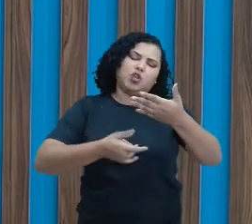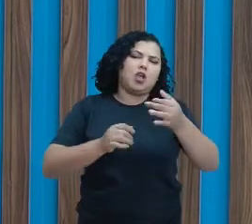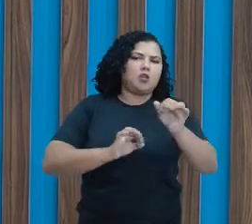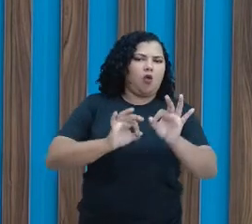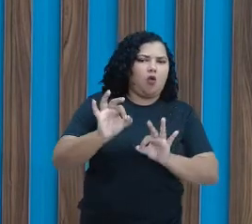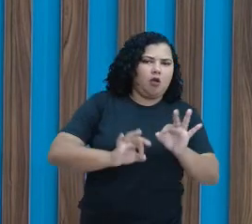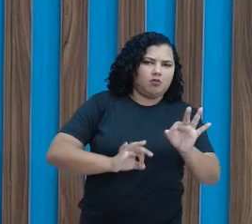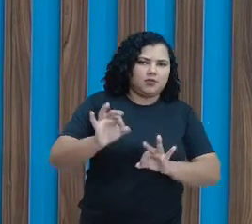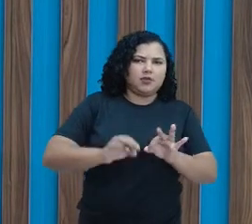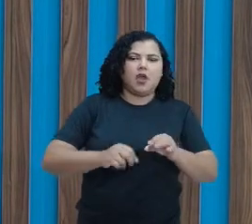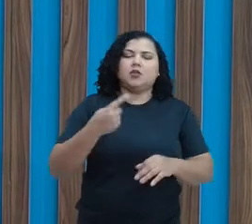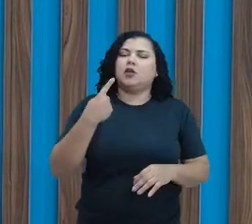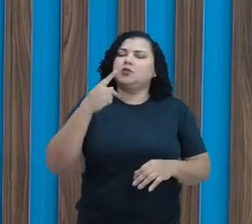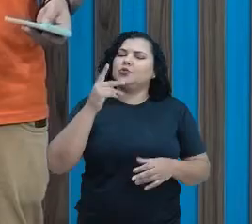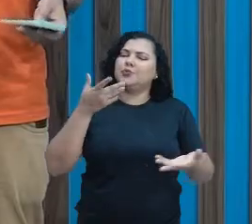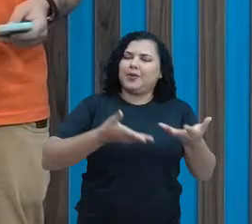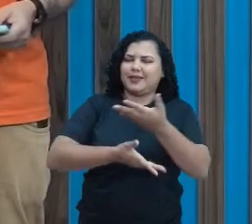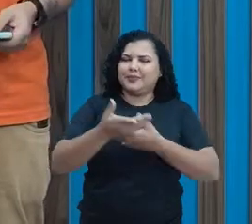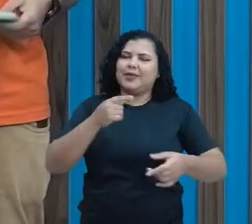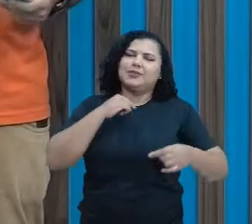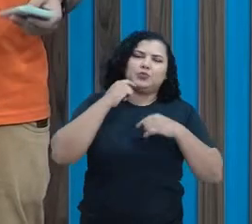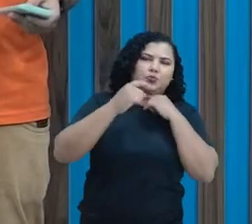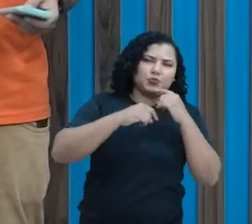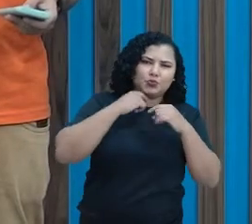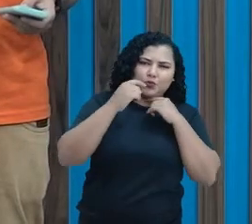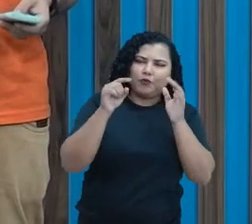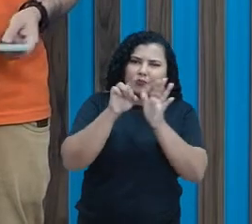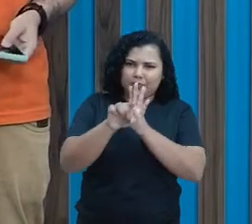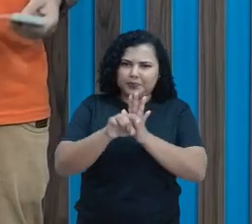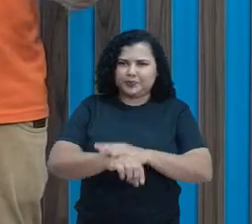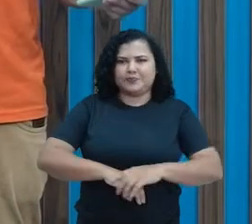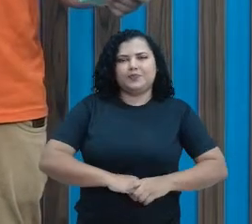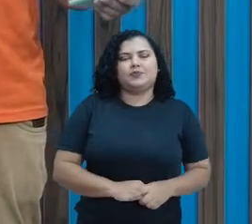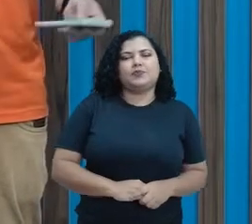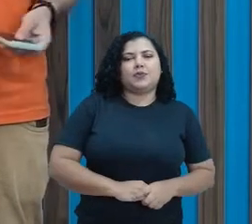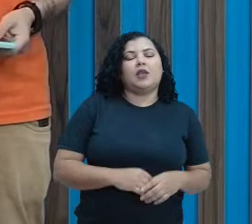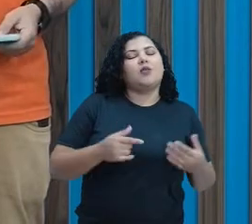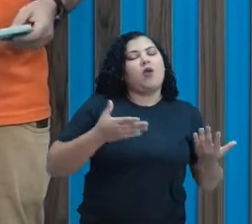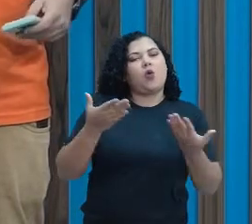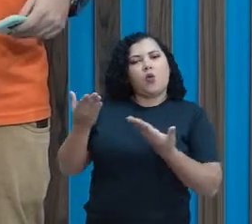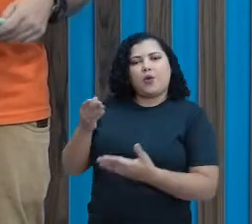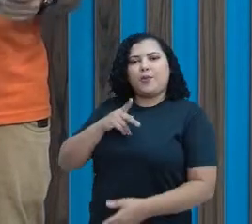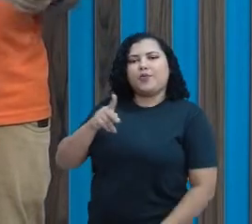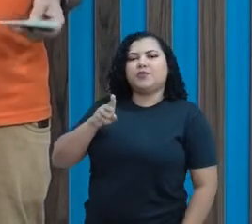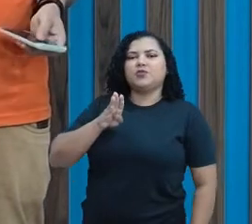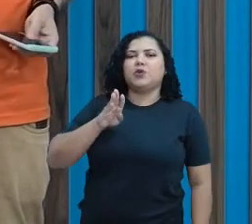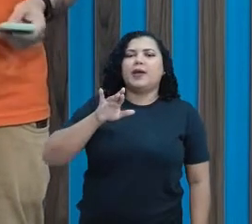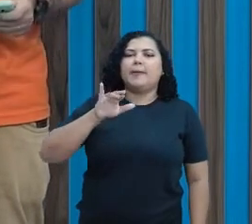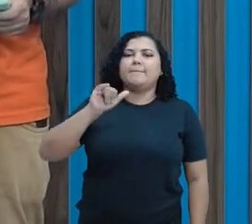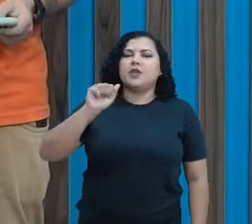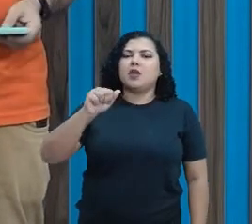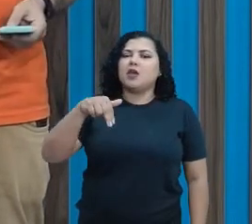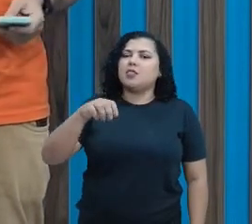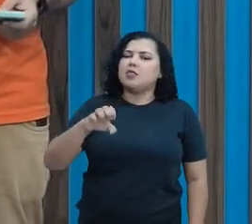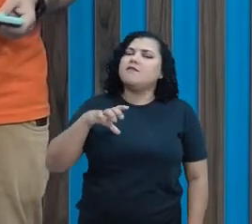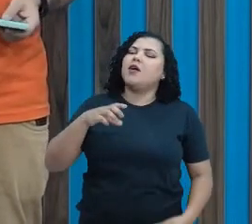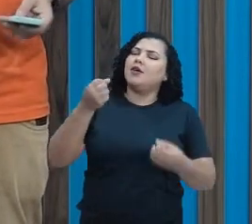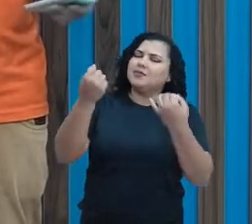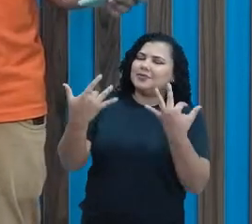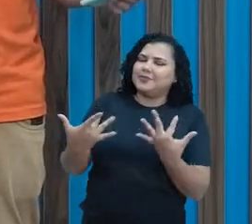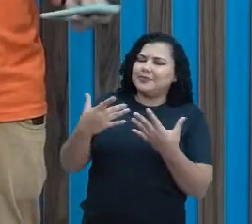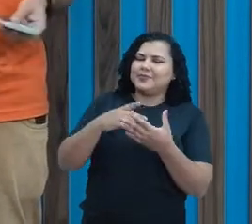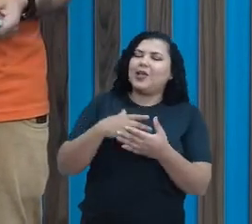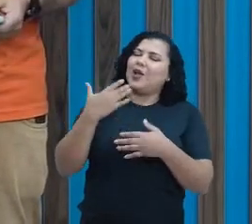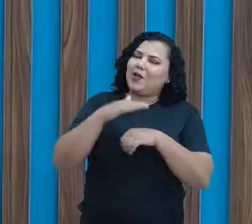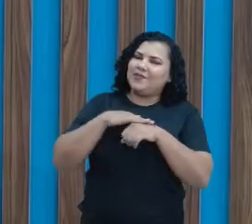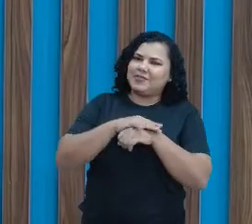moderando as suas dúvidas, né, os seus questionamentos, tá certo? Vou passar para a professora Briane para ela fazer as suas considerações iniciais.